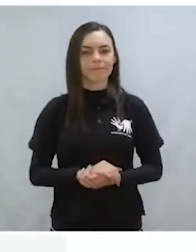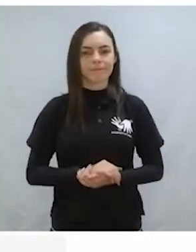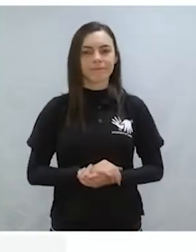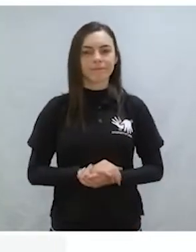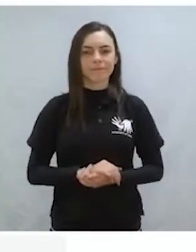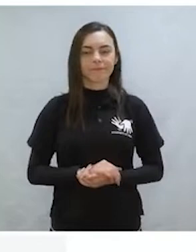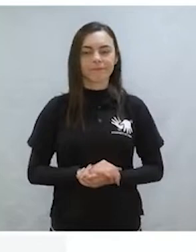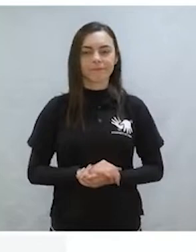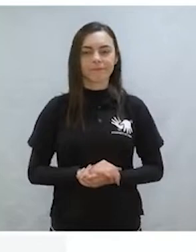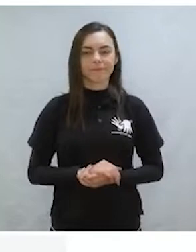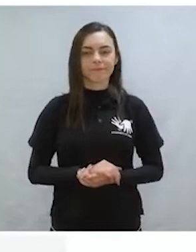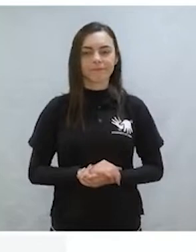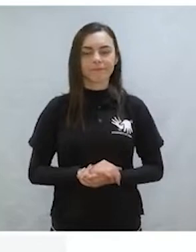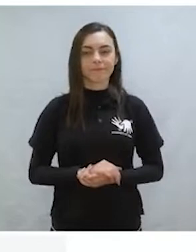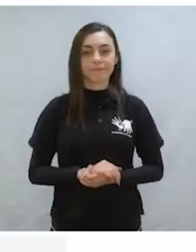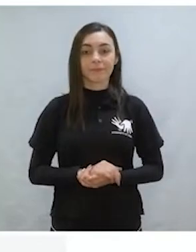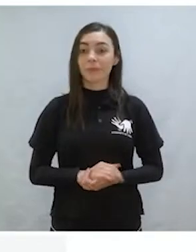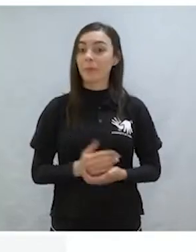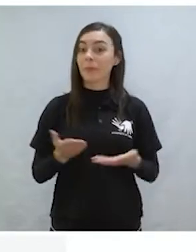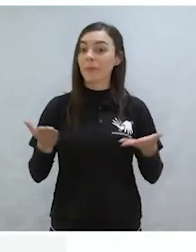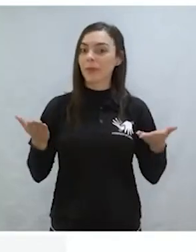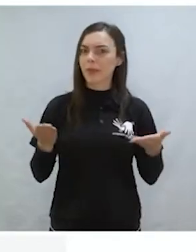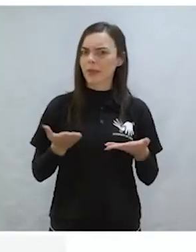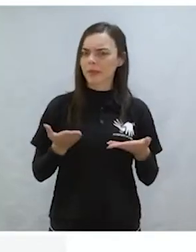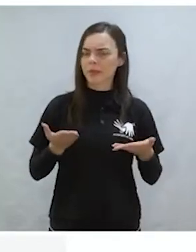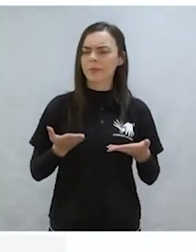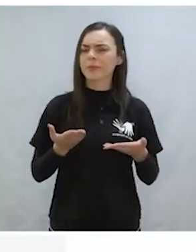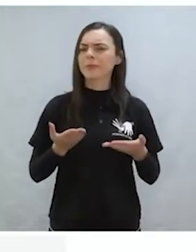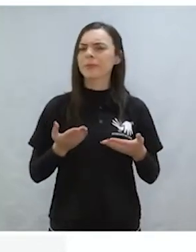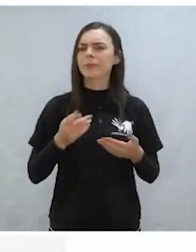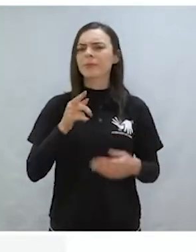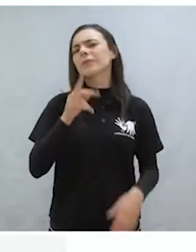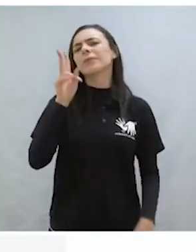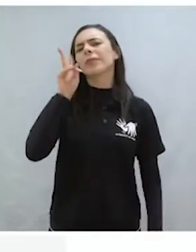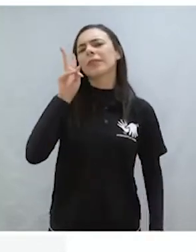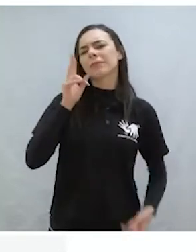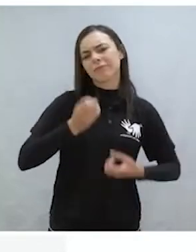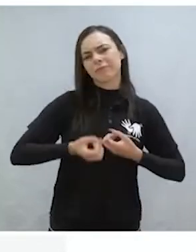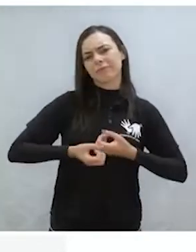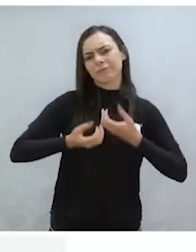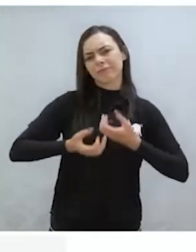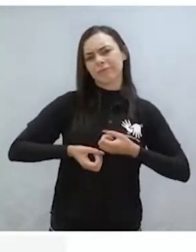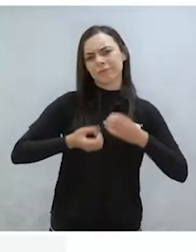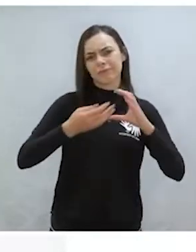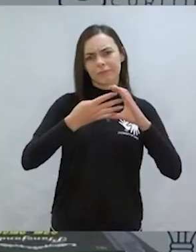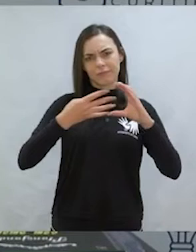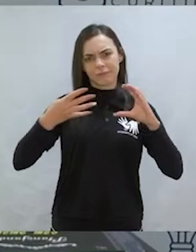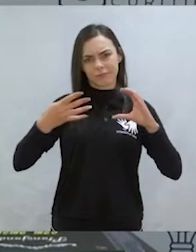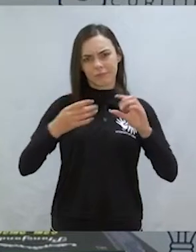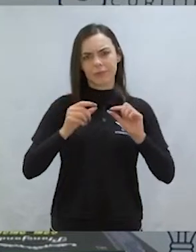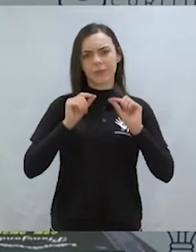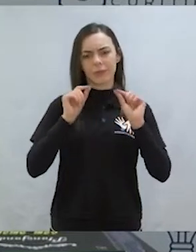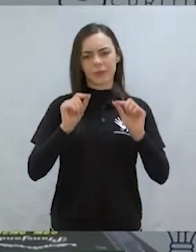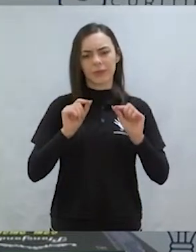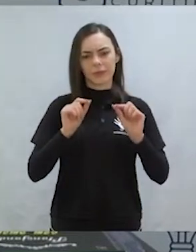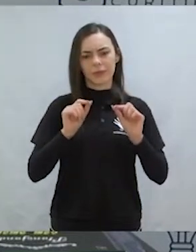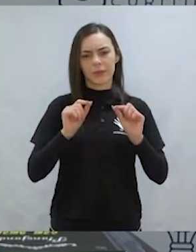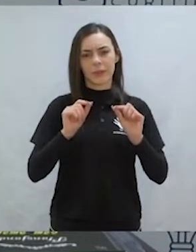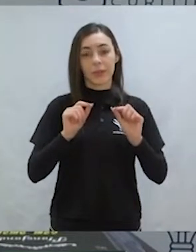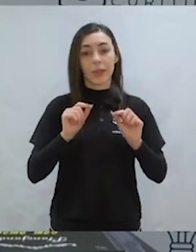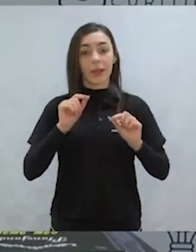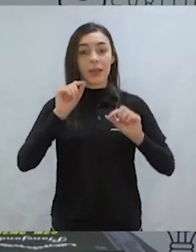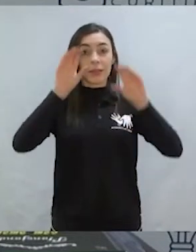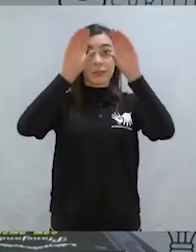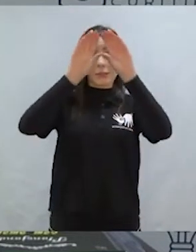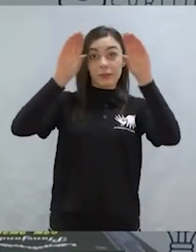Azul. E olhem lá. E agora, vocês lembram na nossa quadrinha? Os peixes nascem